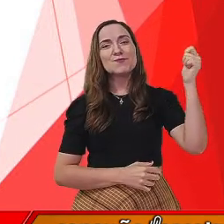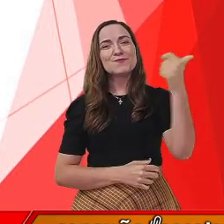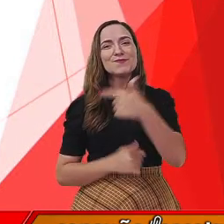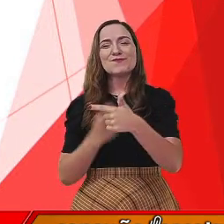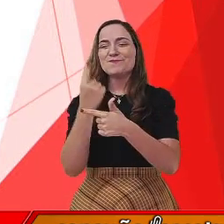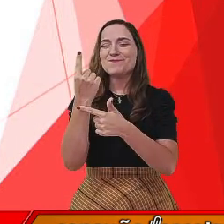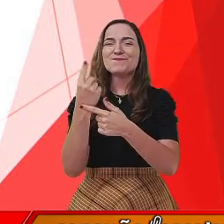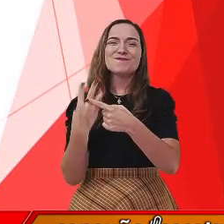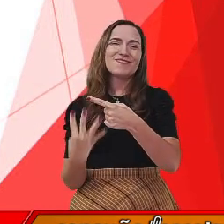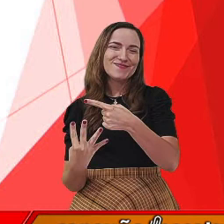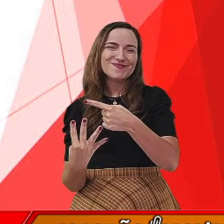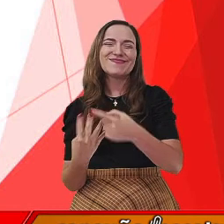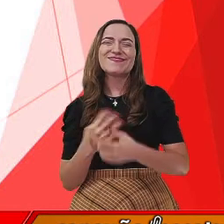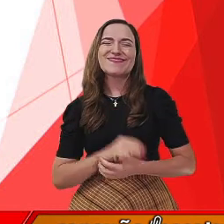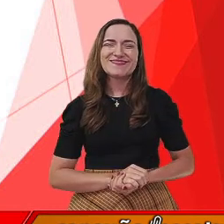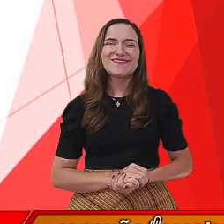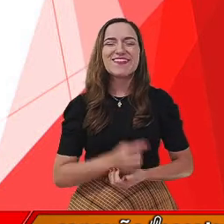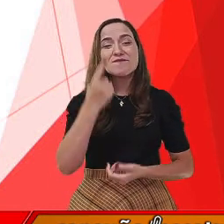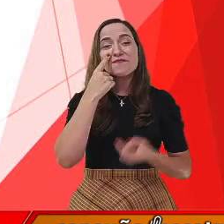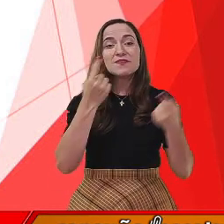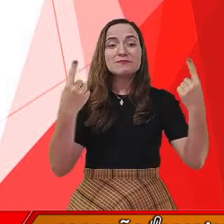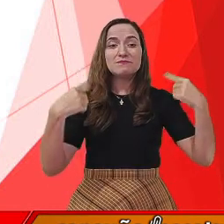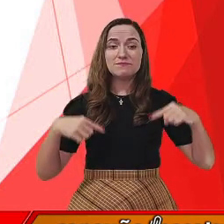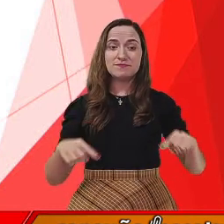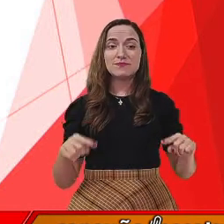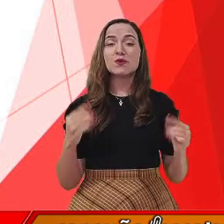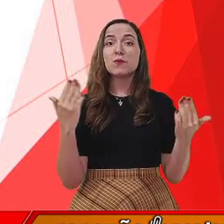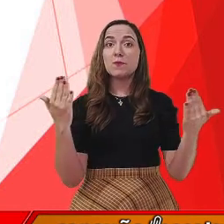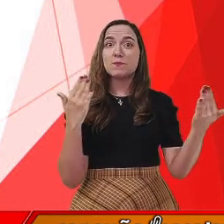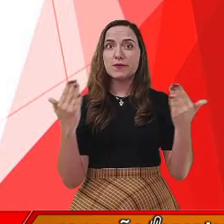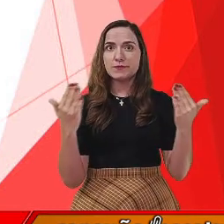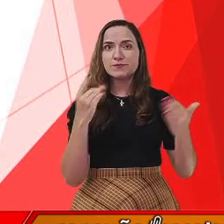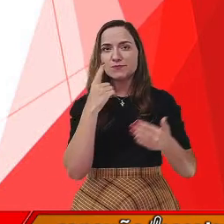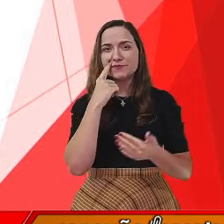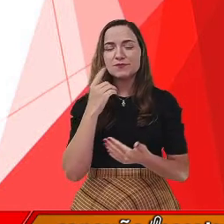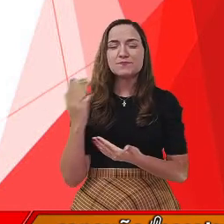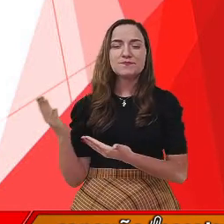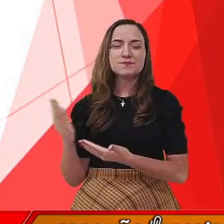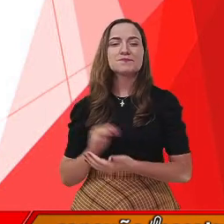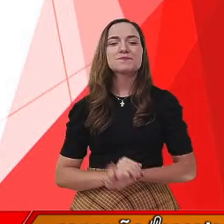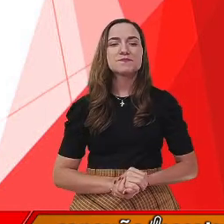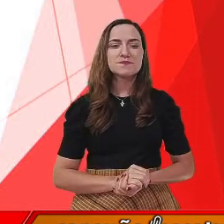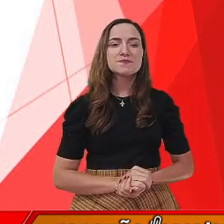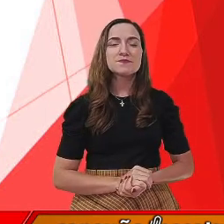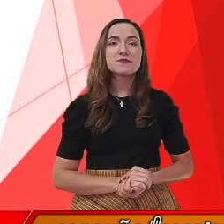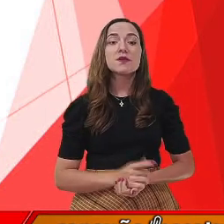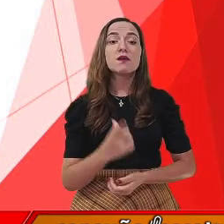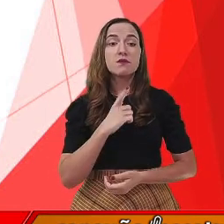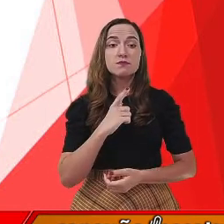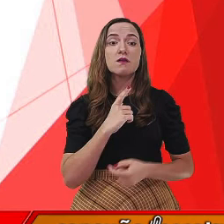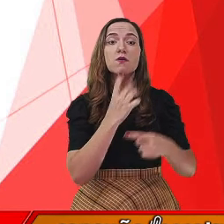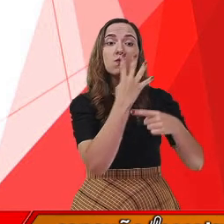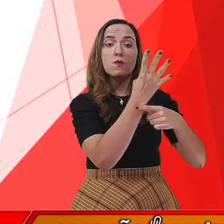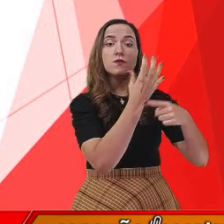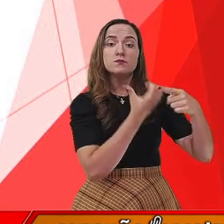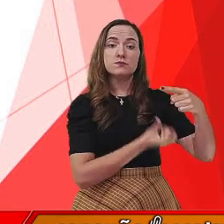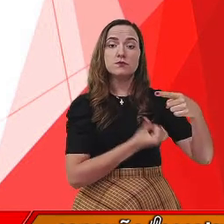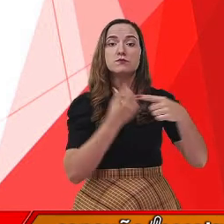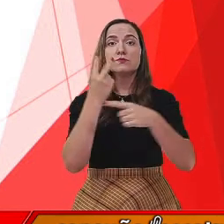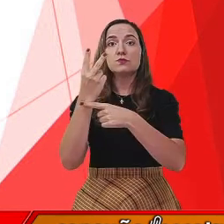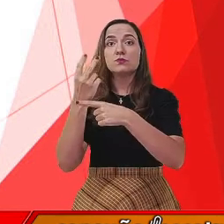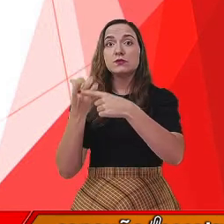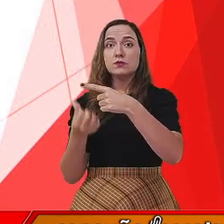1/4. Veja outra comparação envolvendo as frações. Os denominadores também são